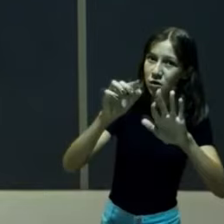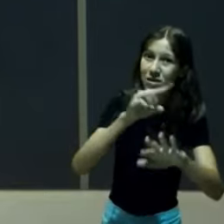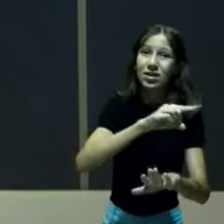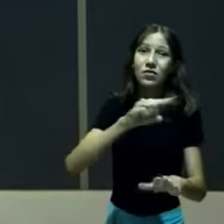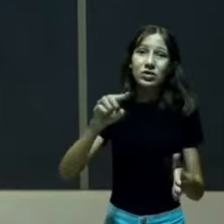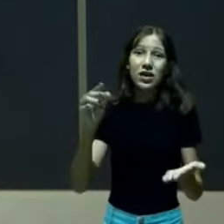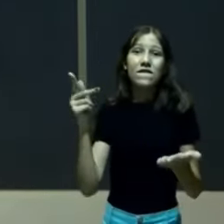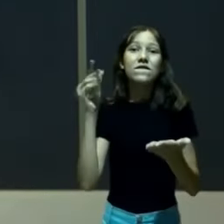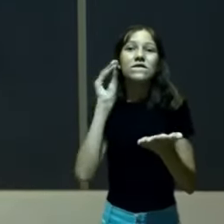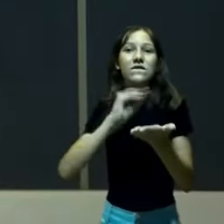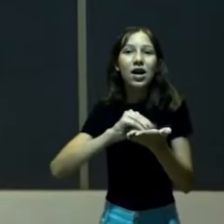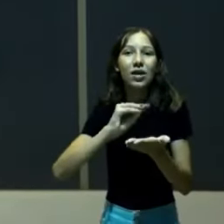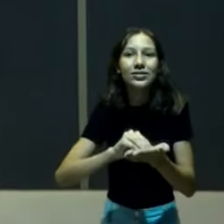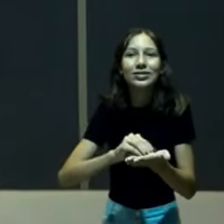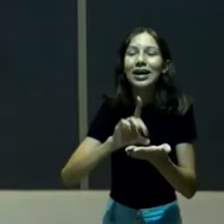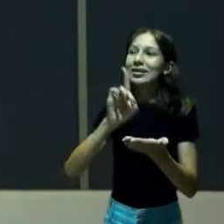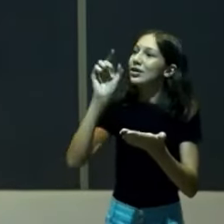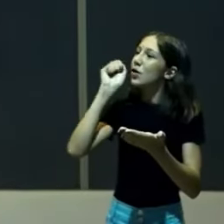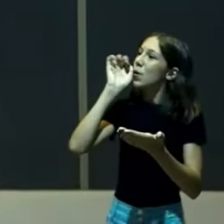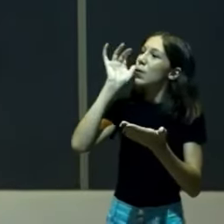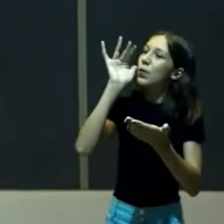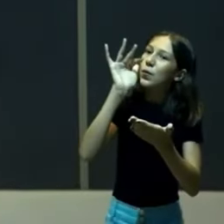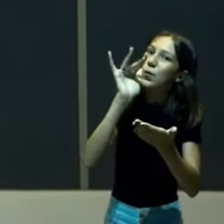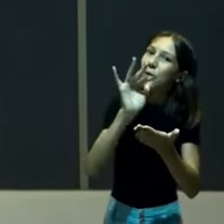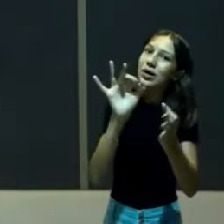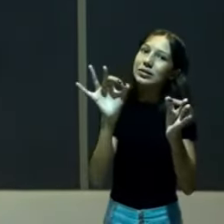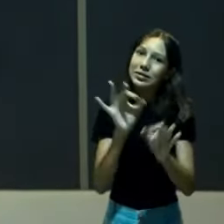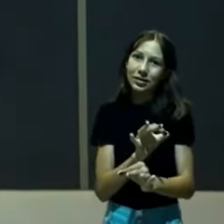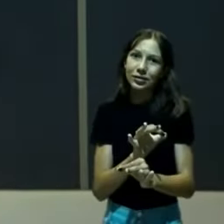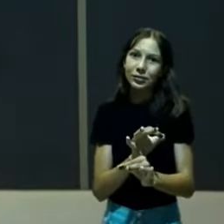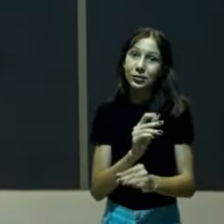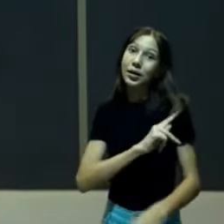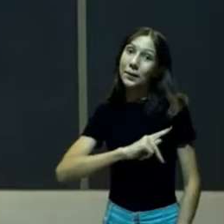incompleto. É isso que Paulo está dizendo aos filipenses.